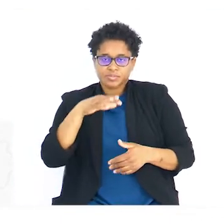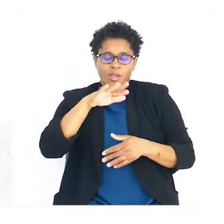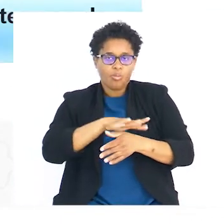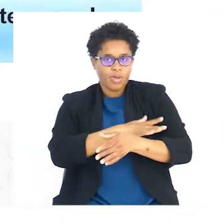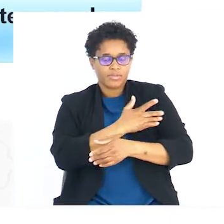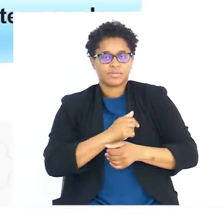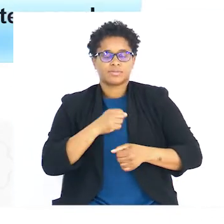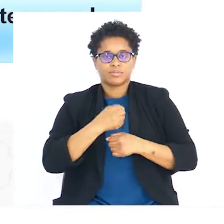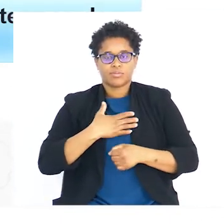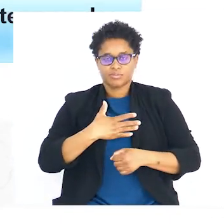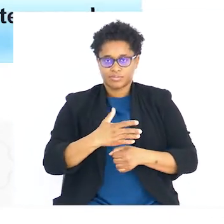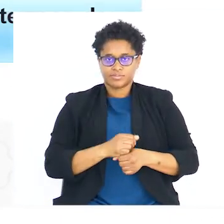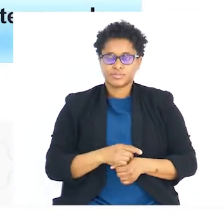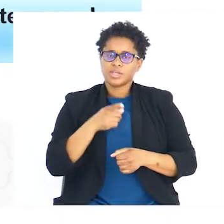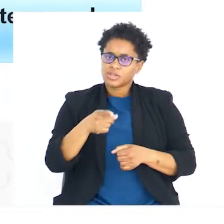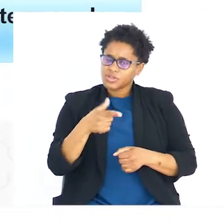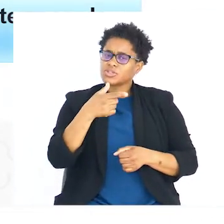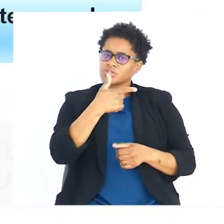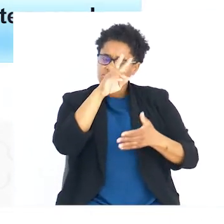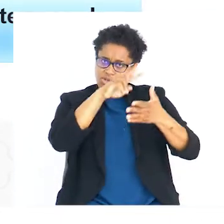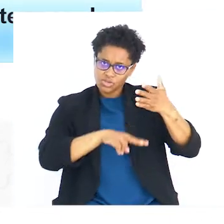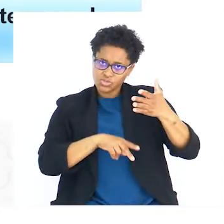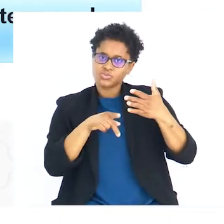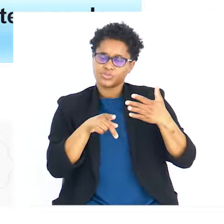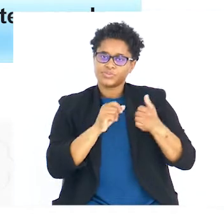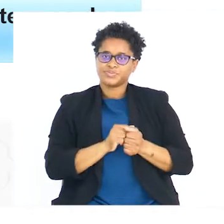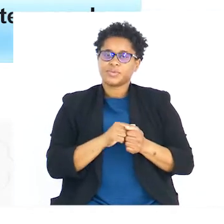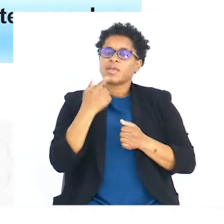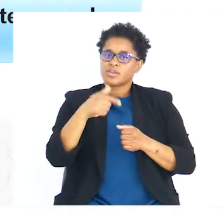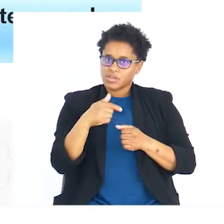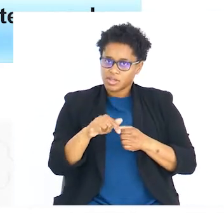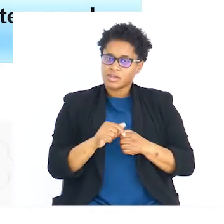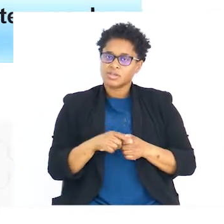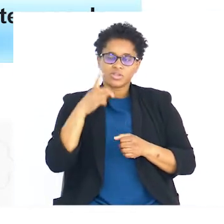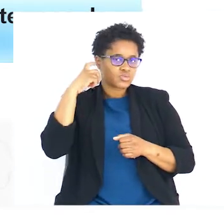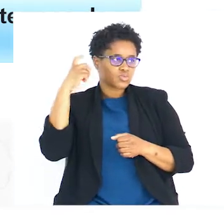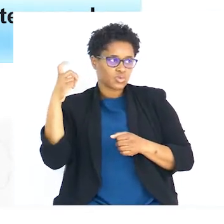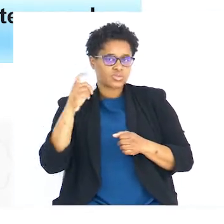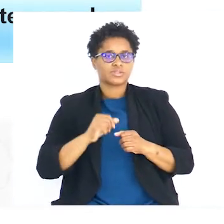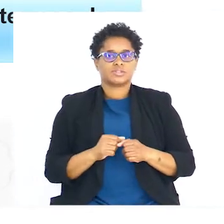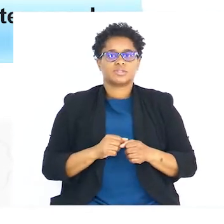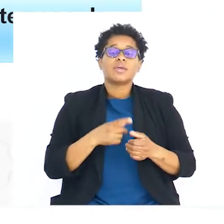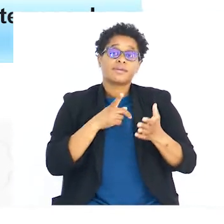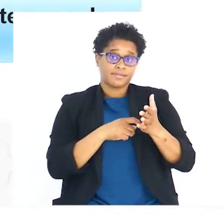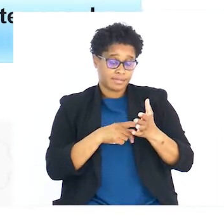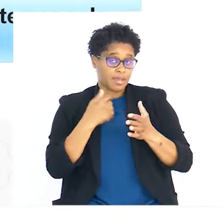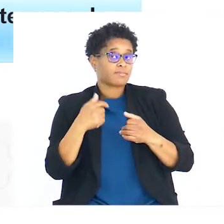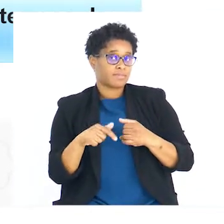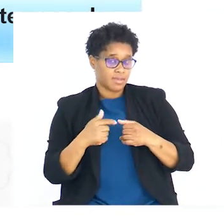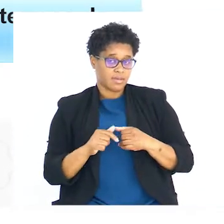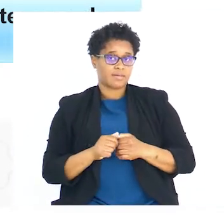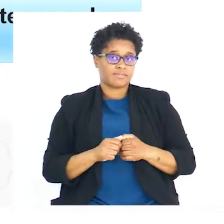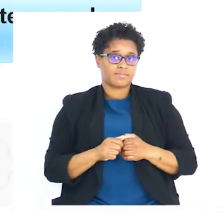poético. Neste tipo de texto, existem noções que é necessário ter